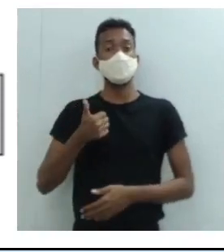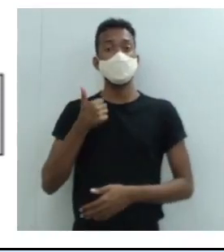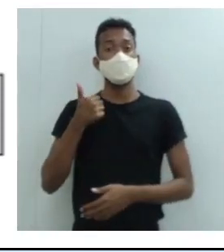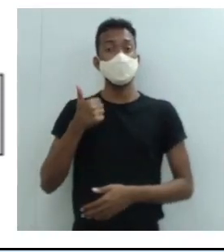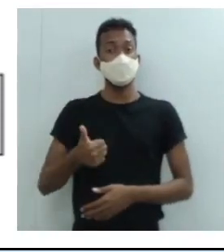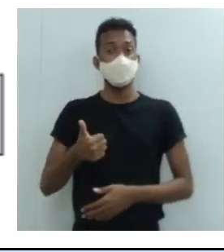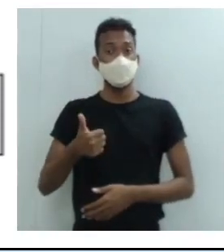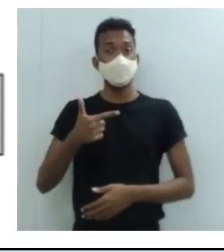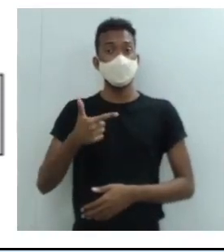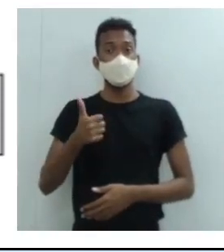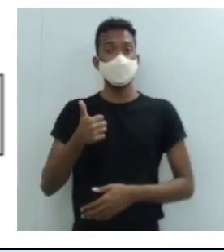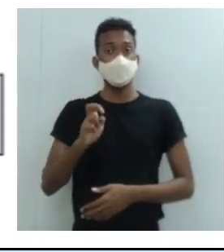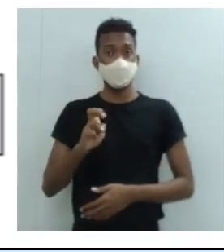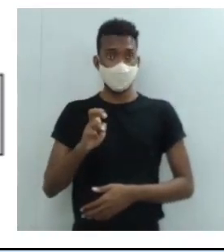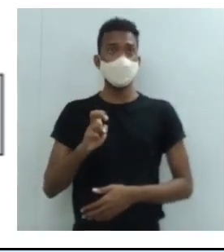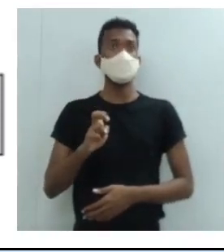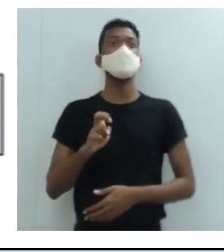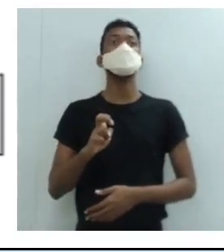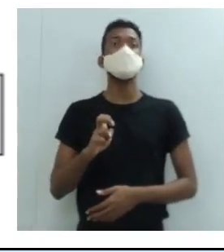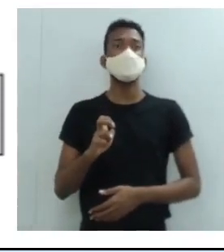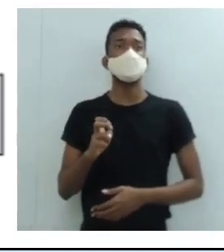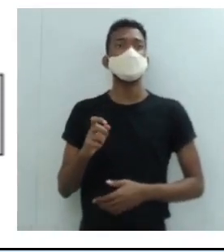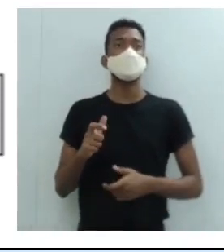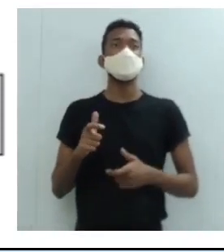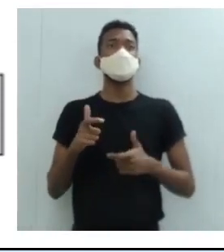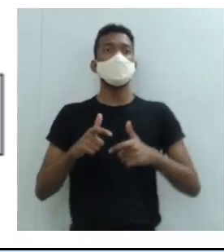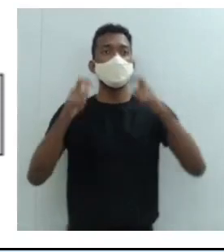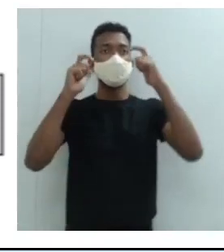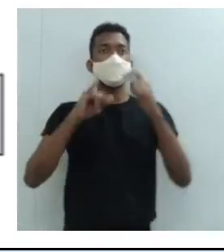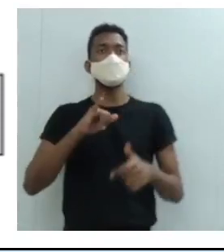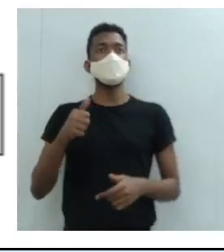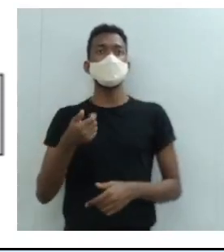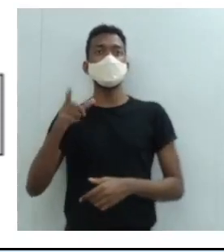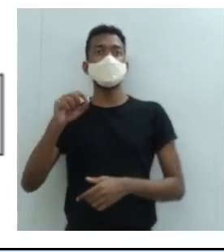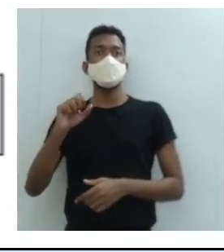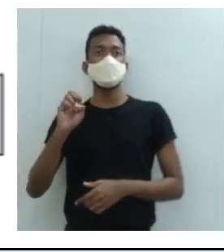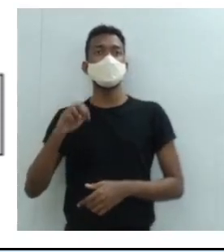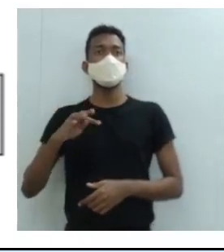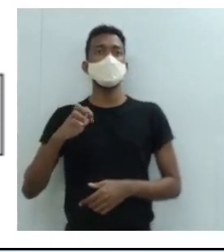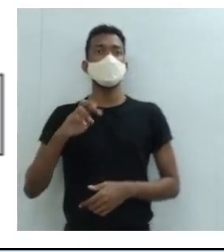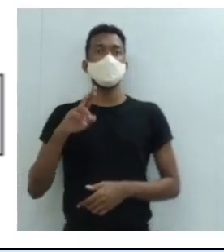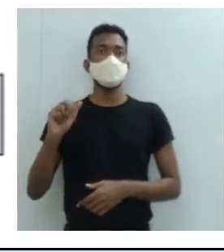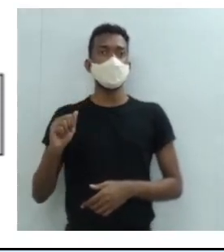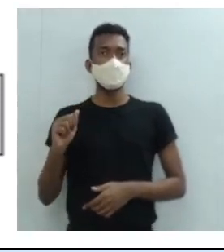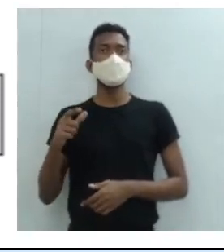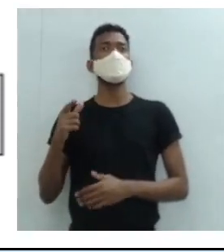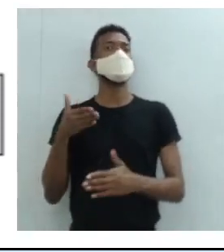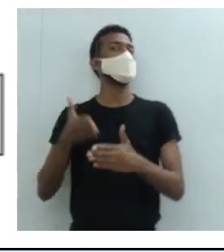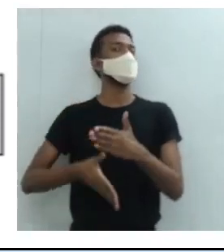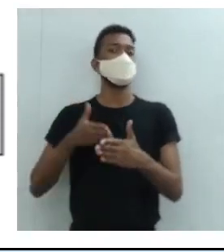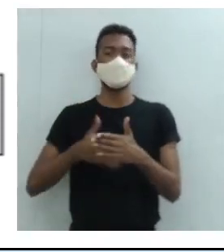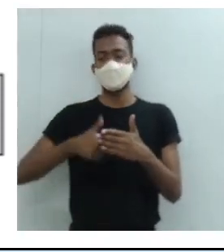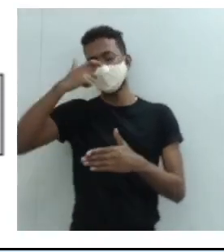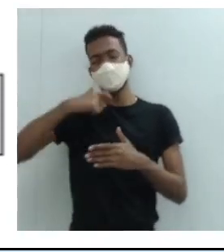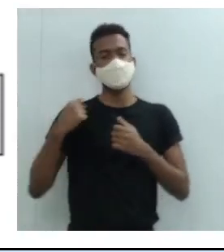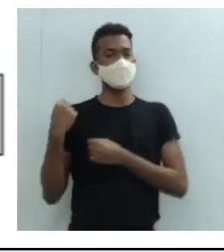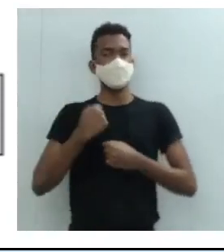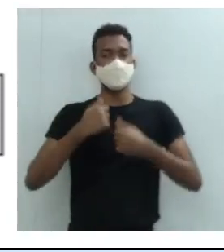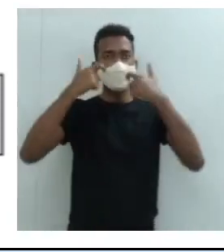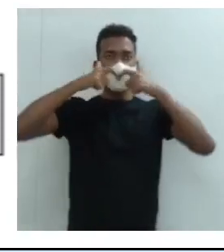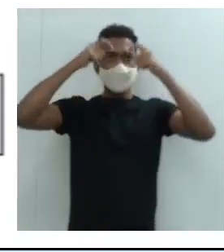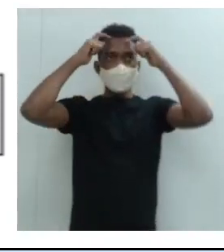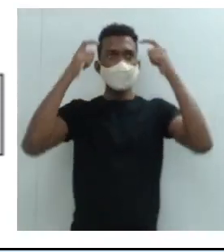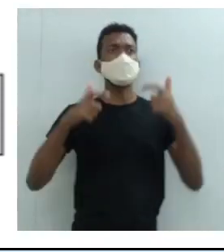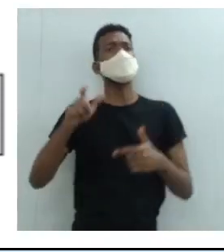o rei João Sem Terra, limitando o quê? Limitando o poder real. Então,